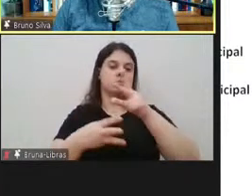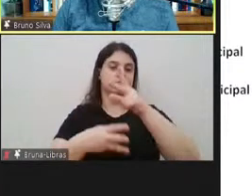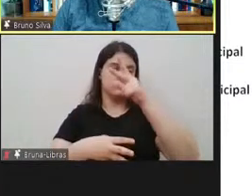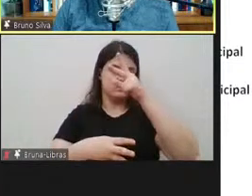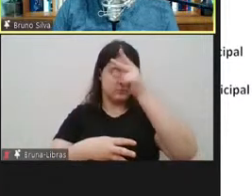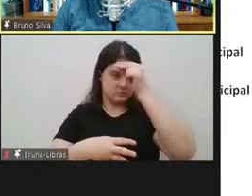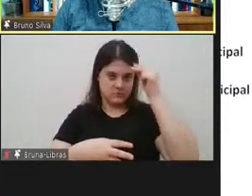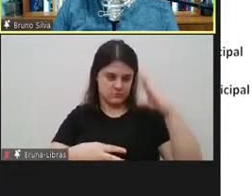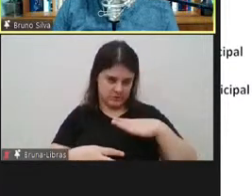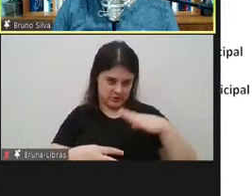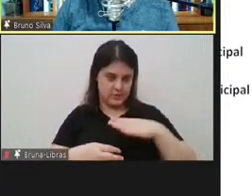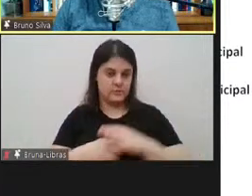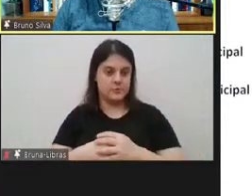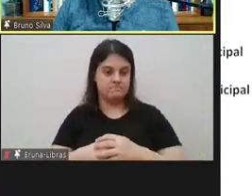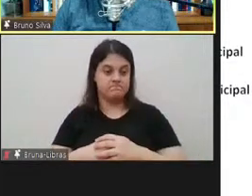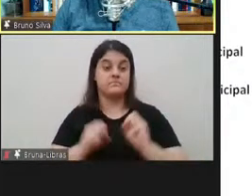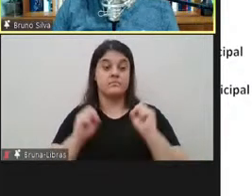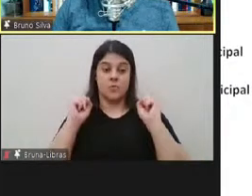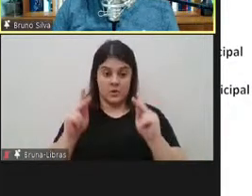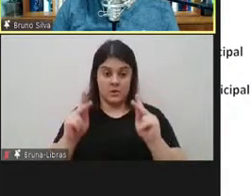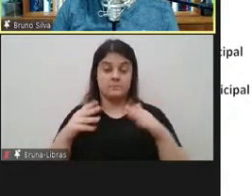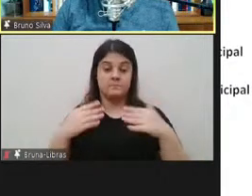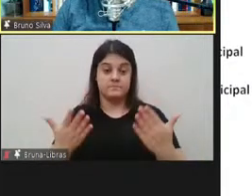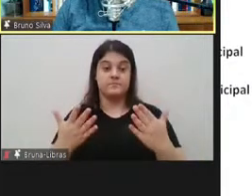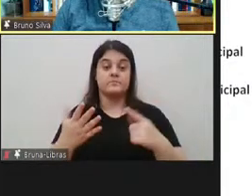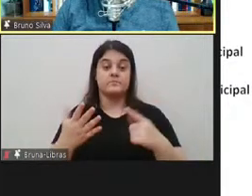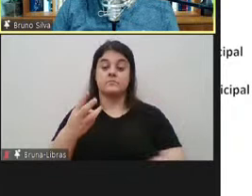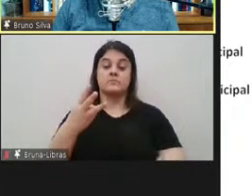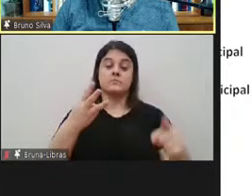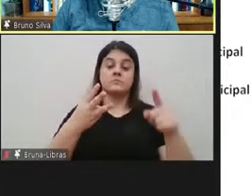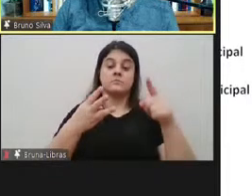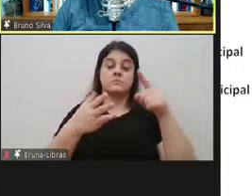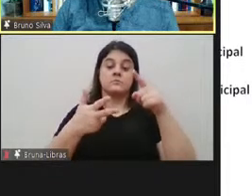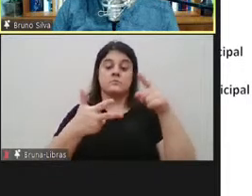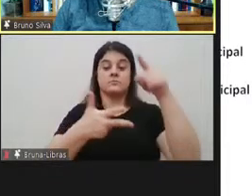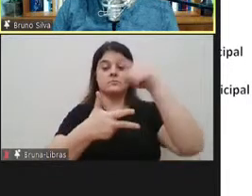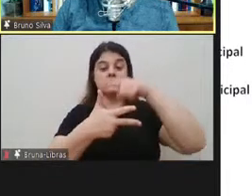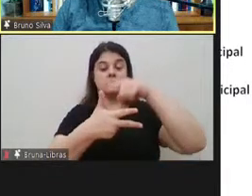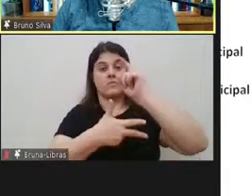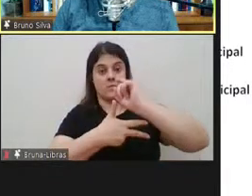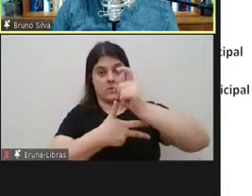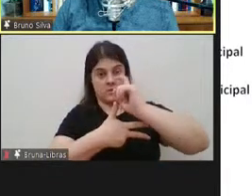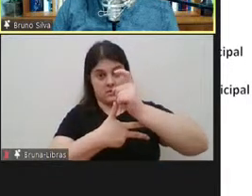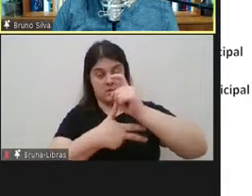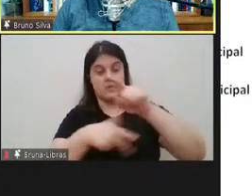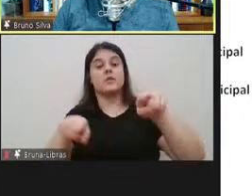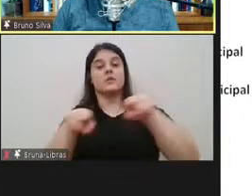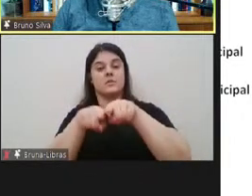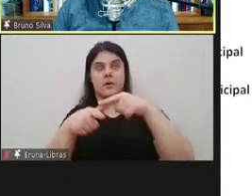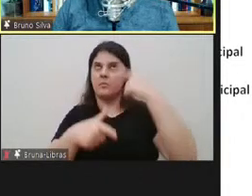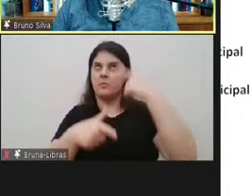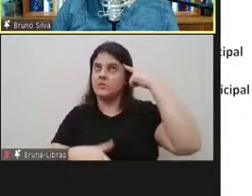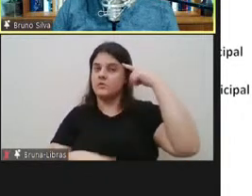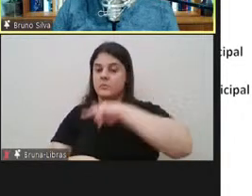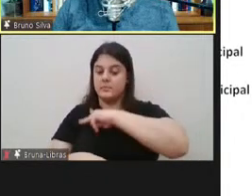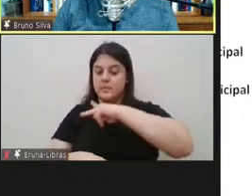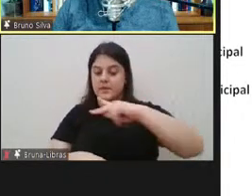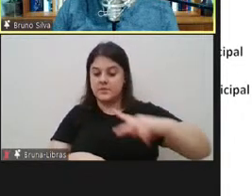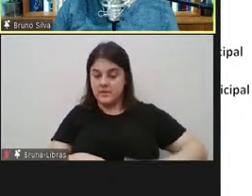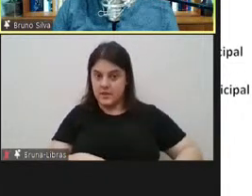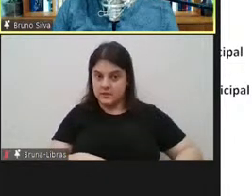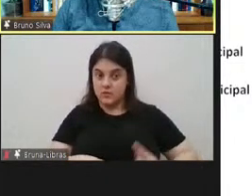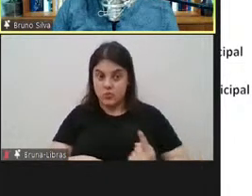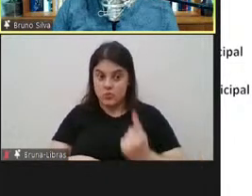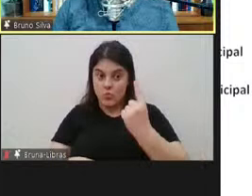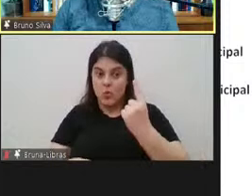legislativo Municipal perfeito quando eu falo no poder executivo tô pensando no presidente eu tô falando em